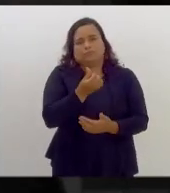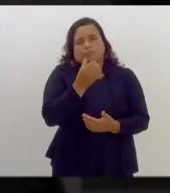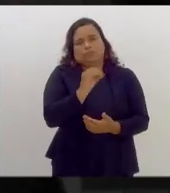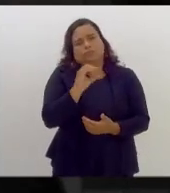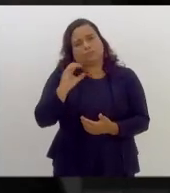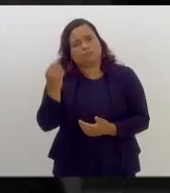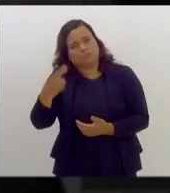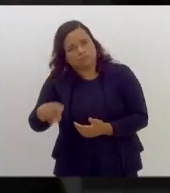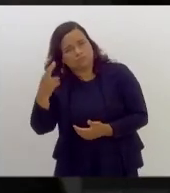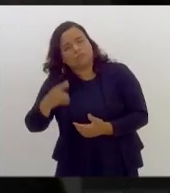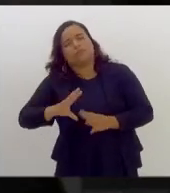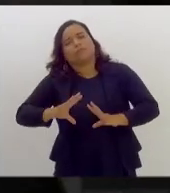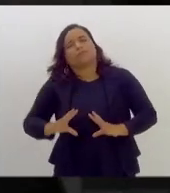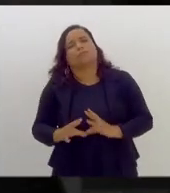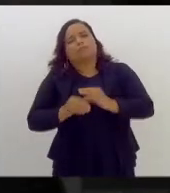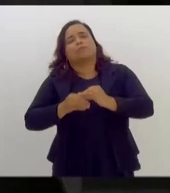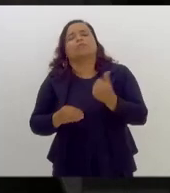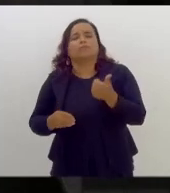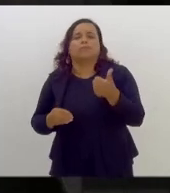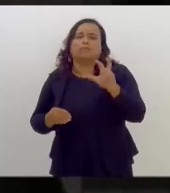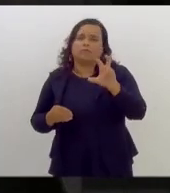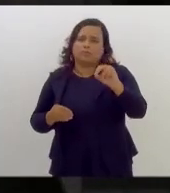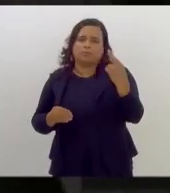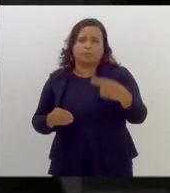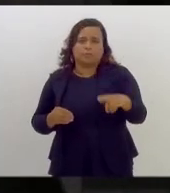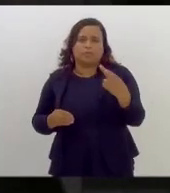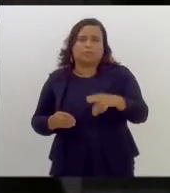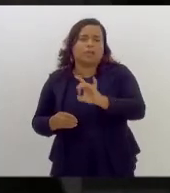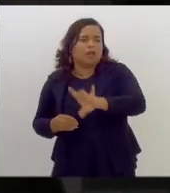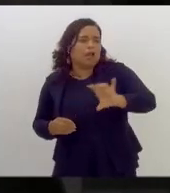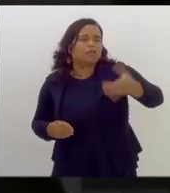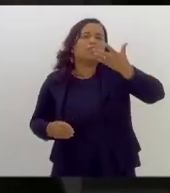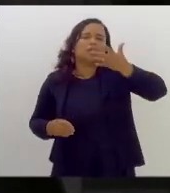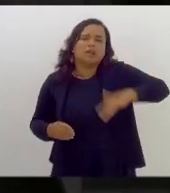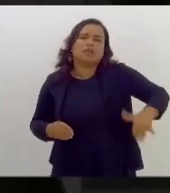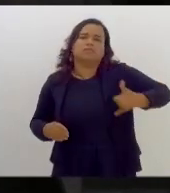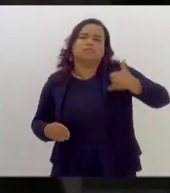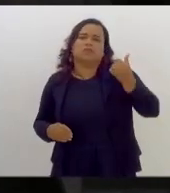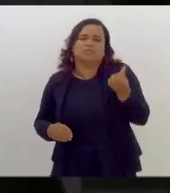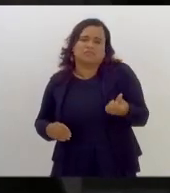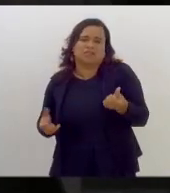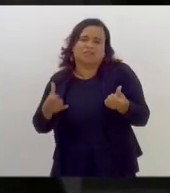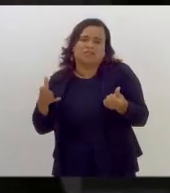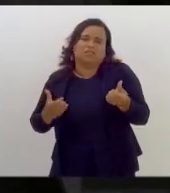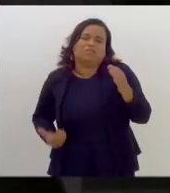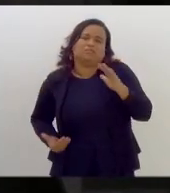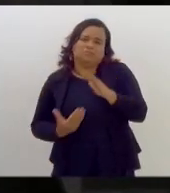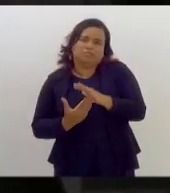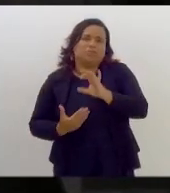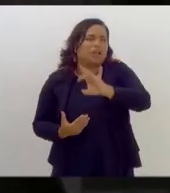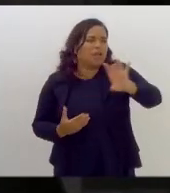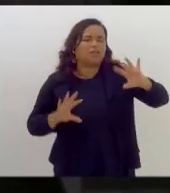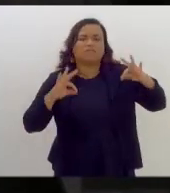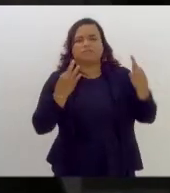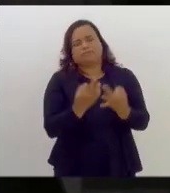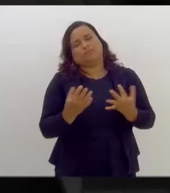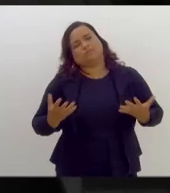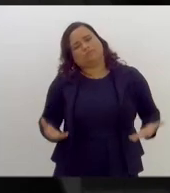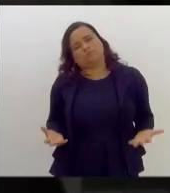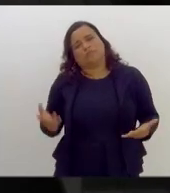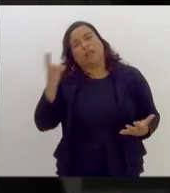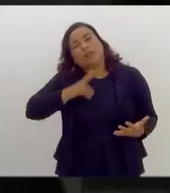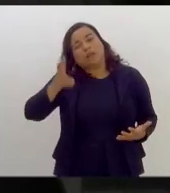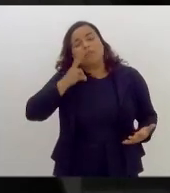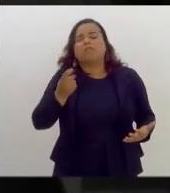R$ 600, com um acréscimo de R$ 150 por criança de até 6 anos por família. É bom lembrar que esse valor